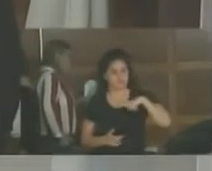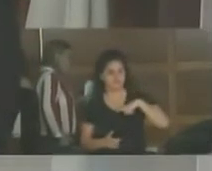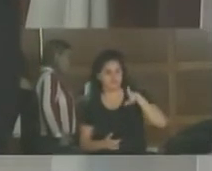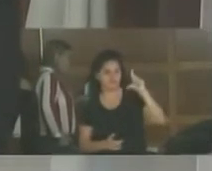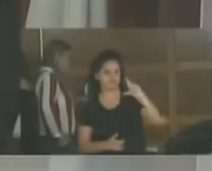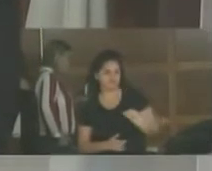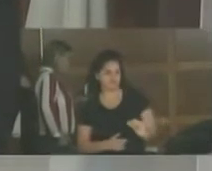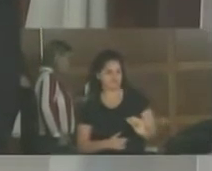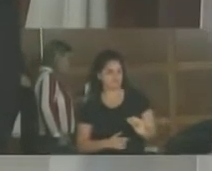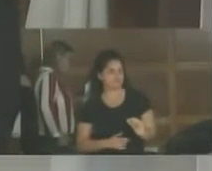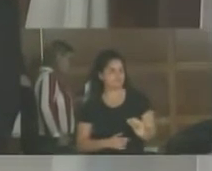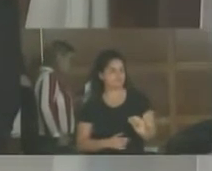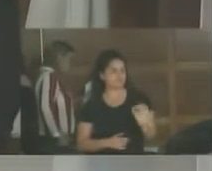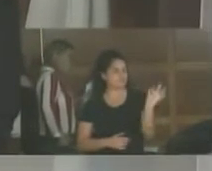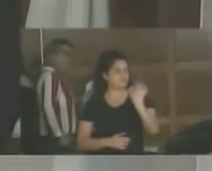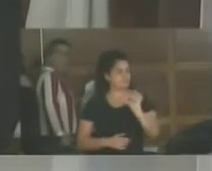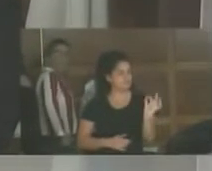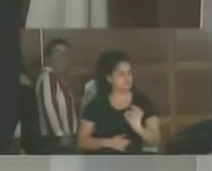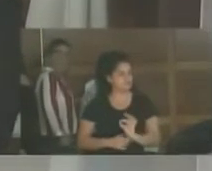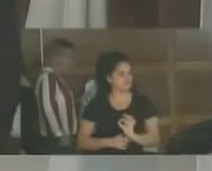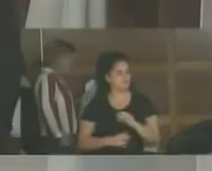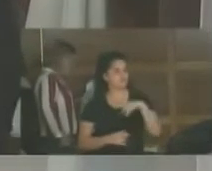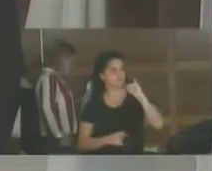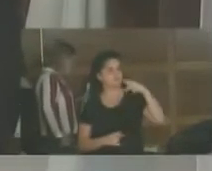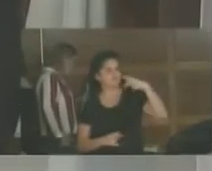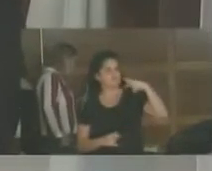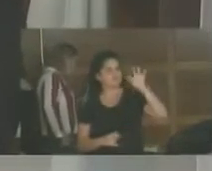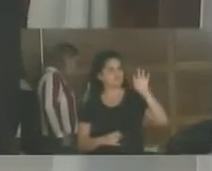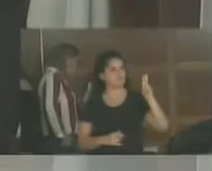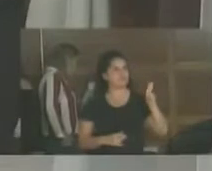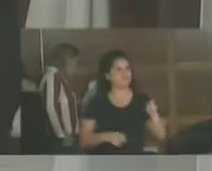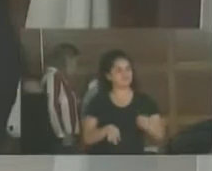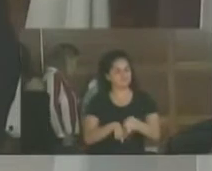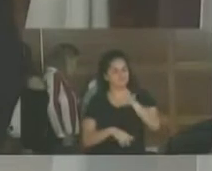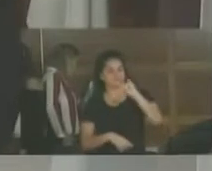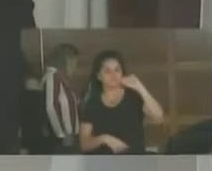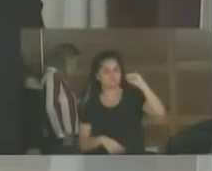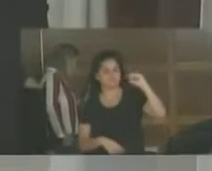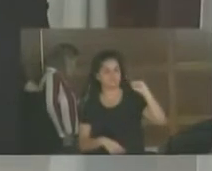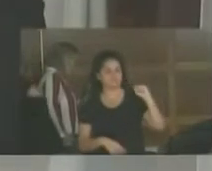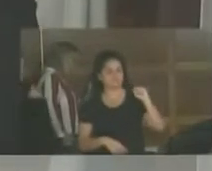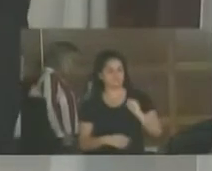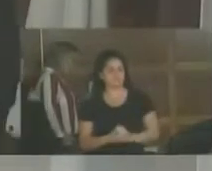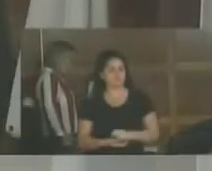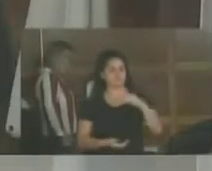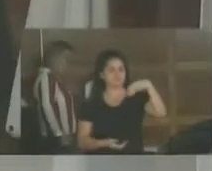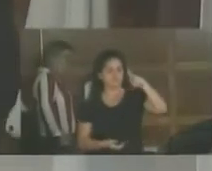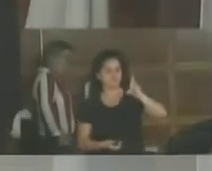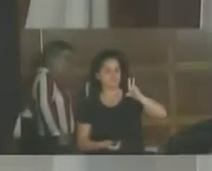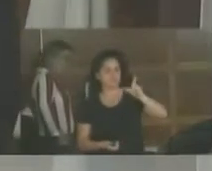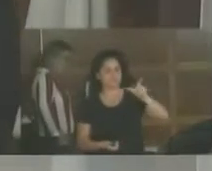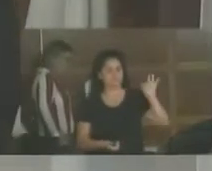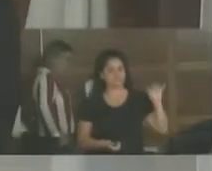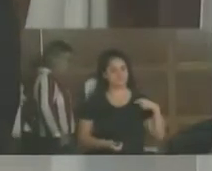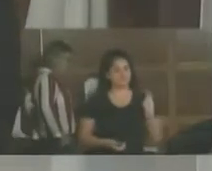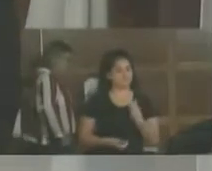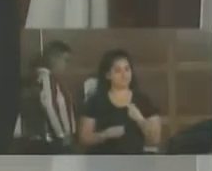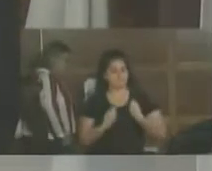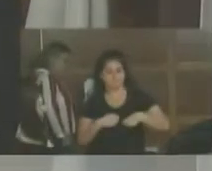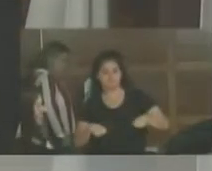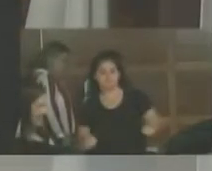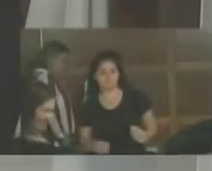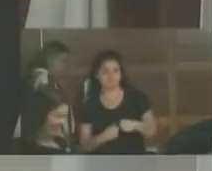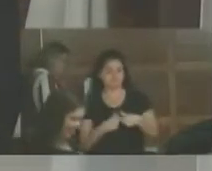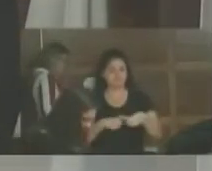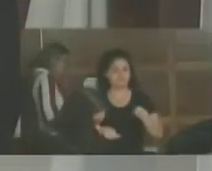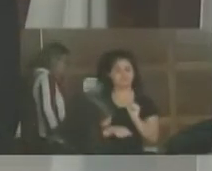redução... tanto na alíquota do IPTU quanto do ISS, né, da multa, a gente não vai precisar ficar guardando a